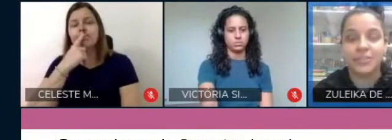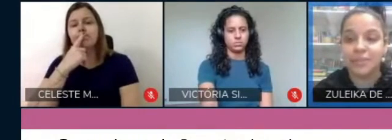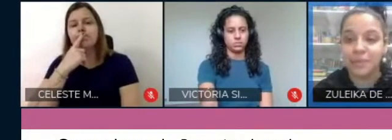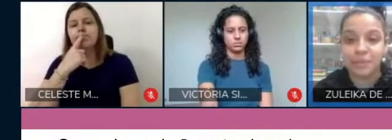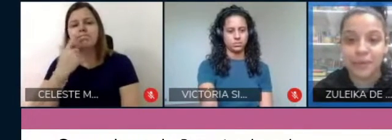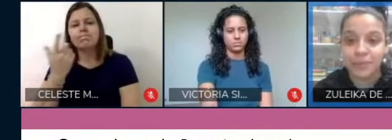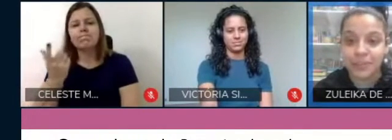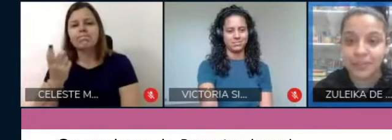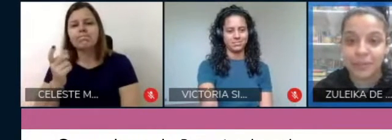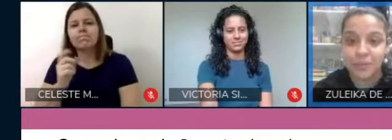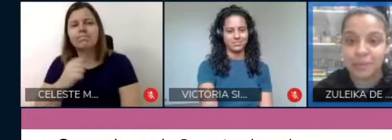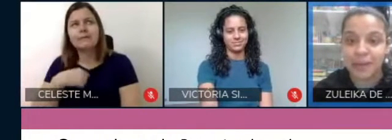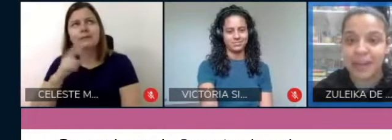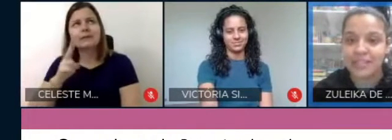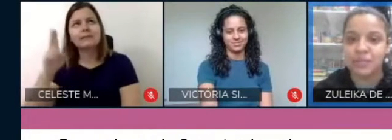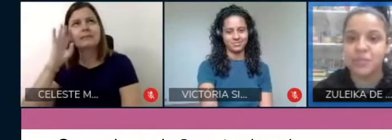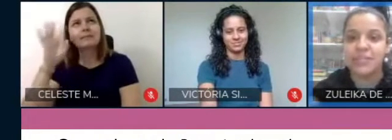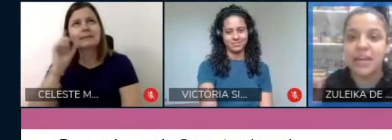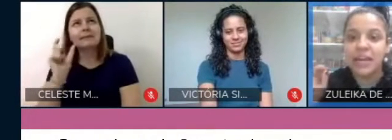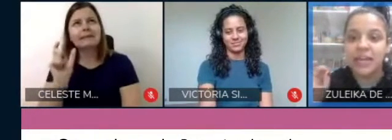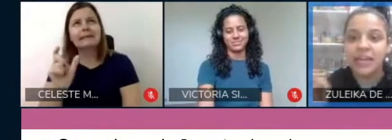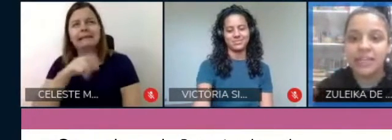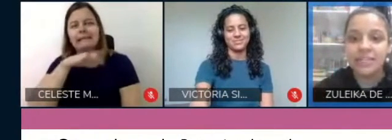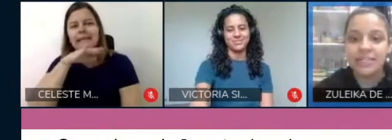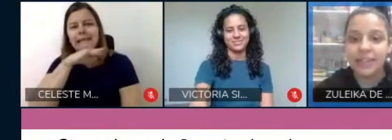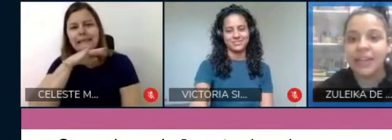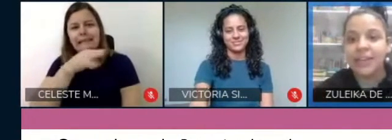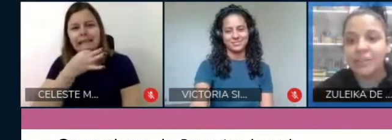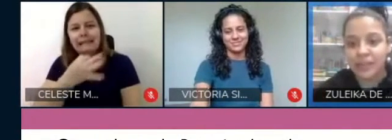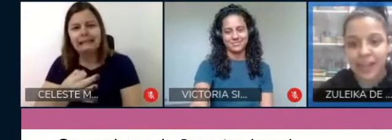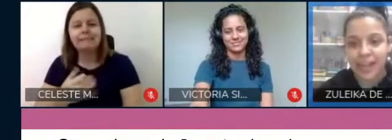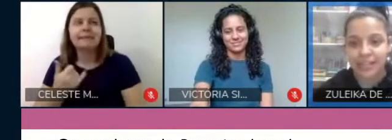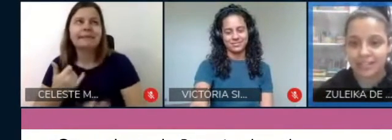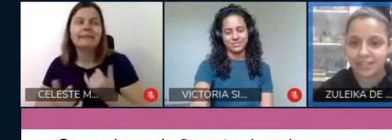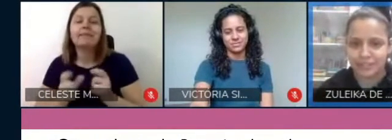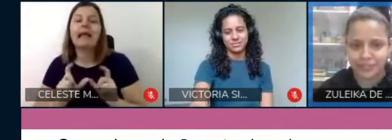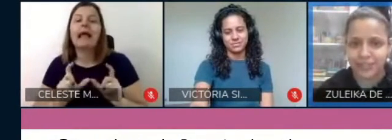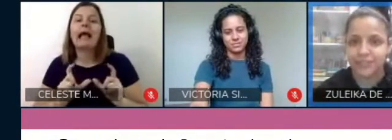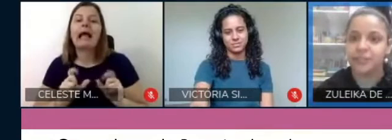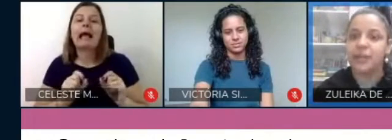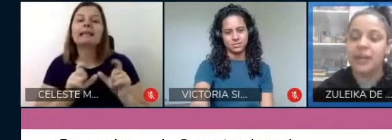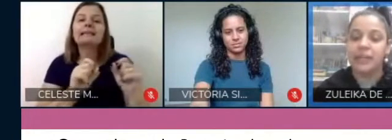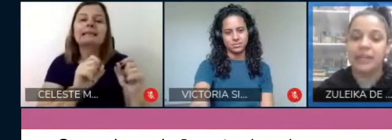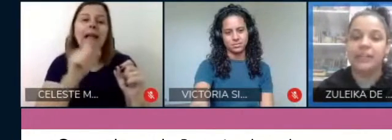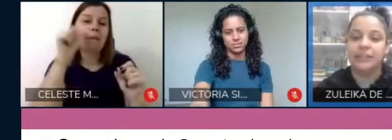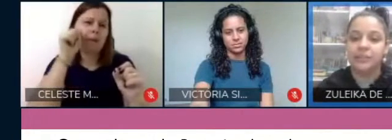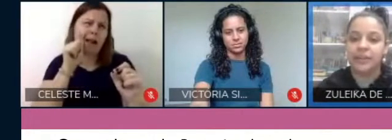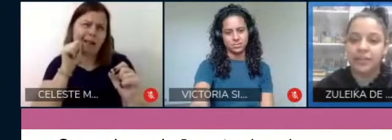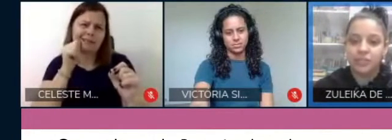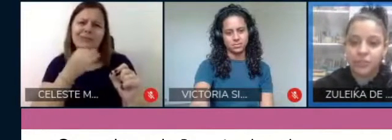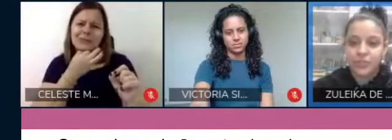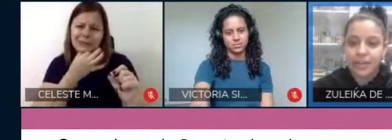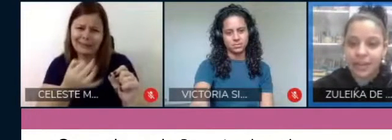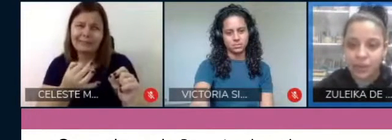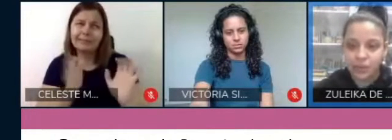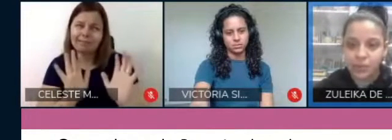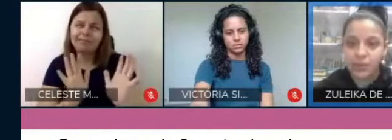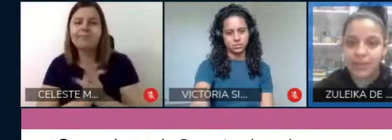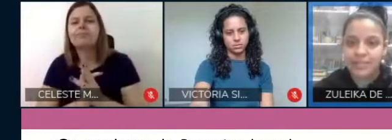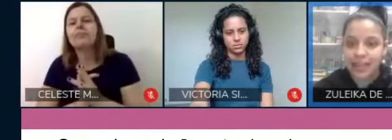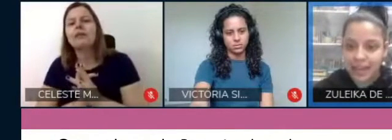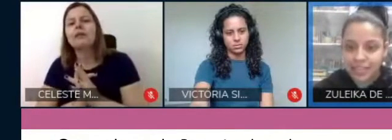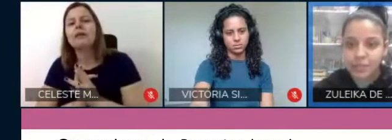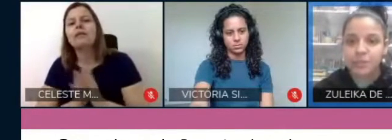termos horríveis. Eu sempre penso em termos péssimos, mas câncer em mulheres, horrível. Né? Então aí eu vou